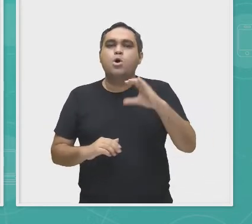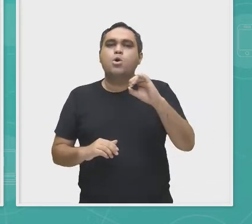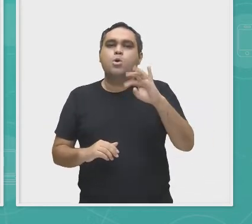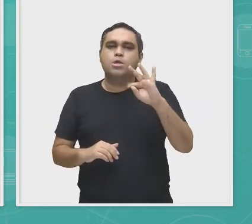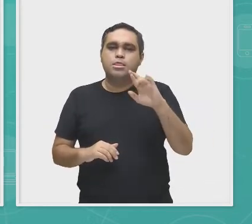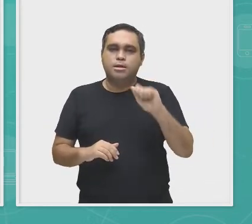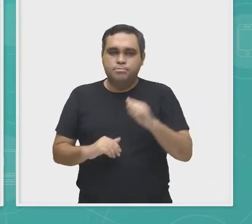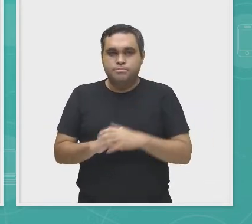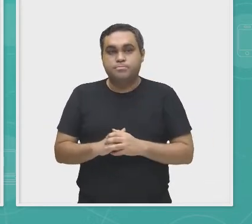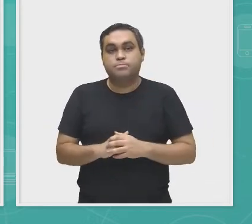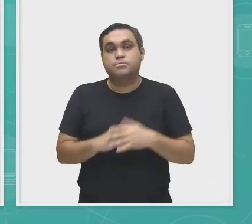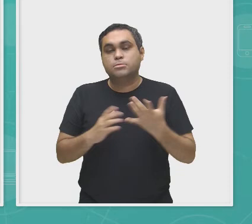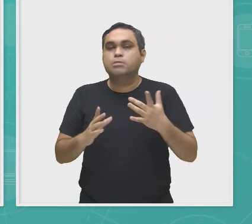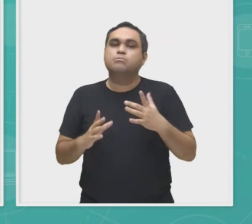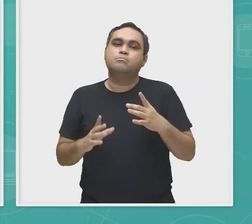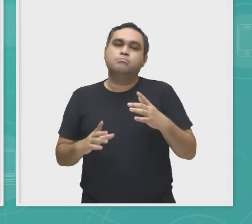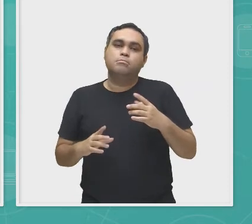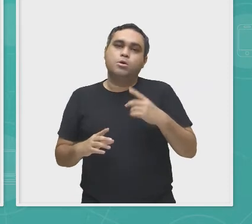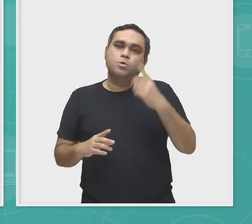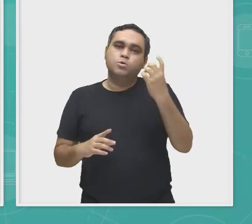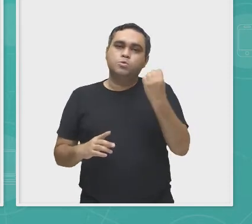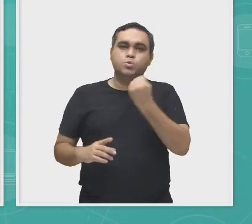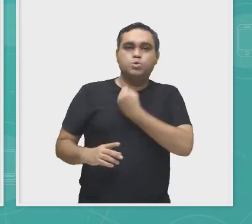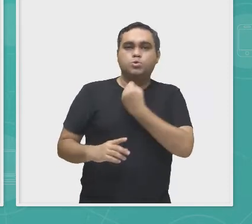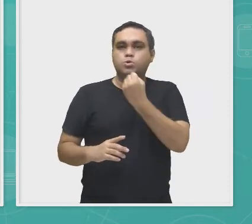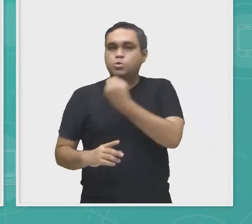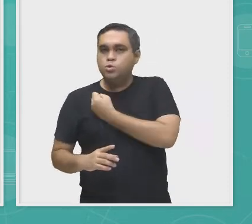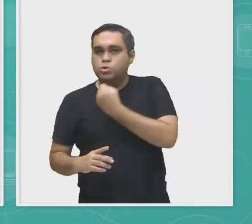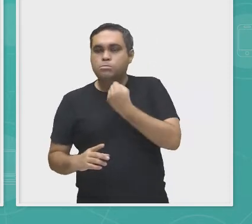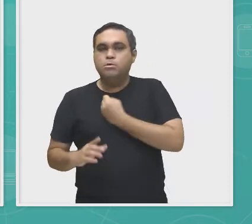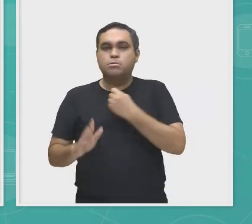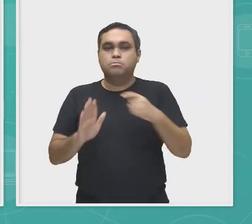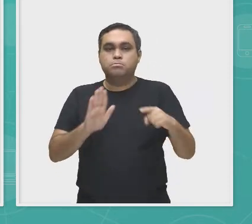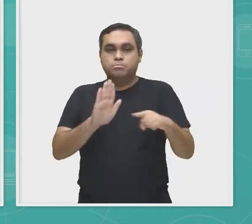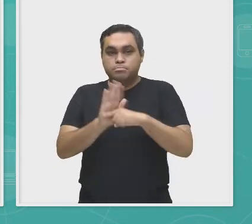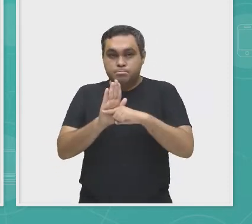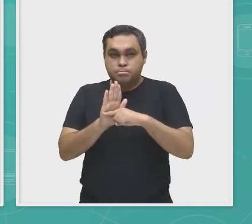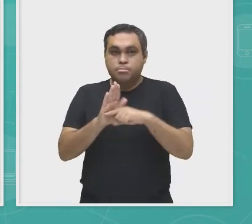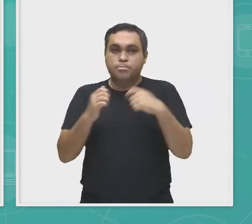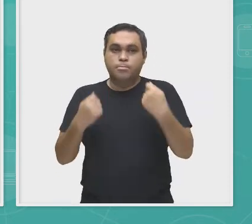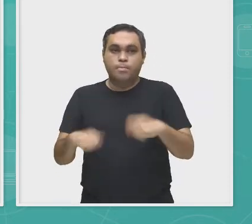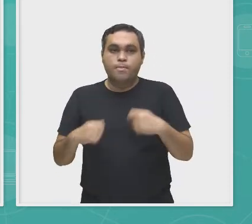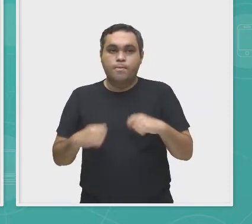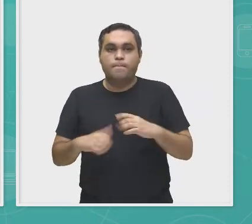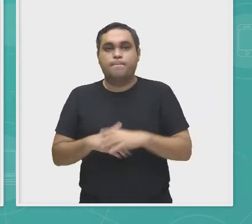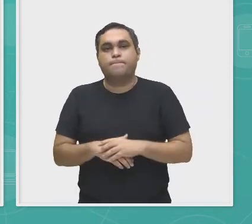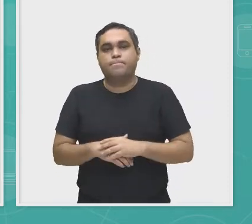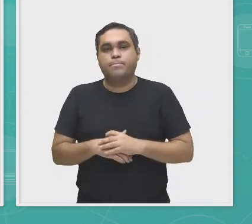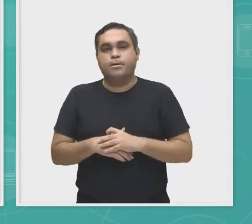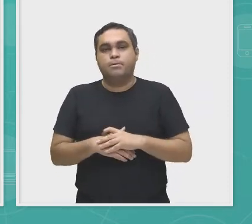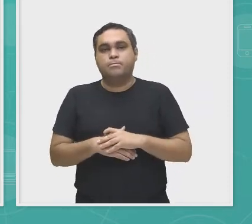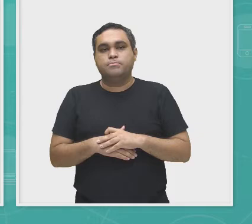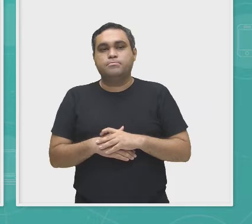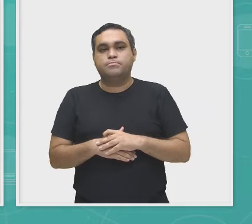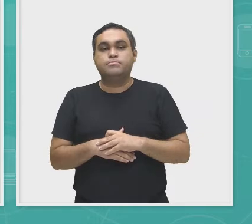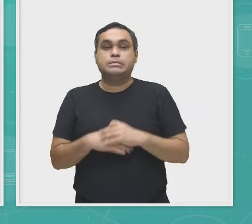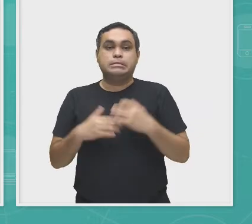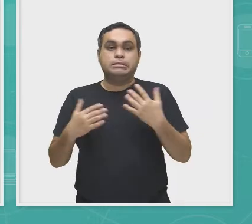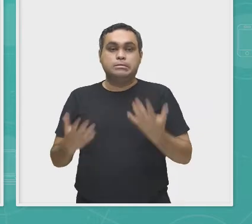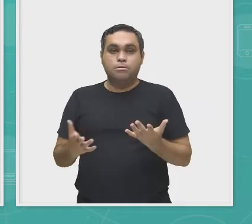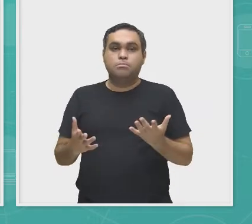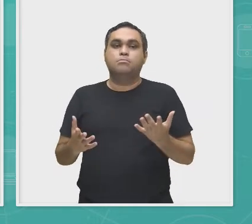pegar e subtrair esses dois valores aí, ó. Gols pró, 25. Gols contra, menos 32.